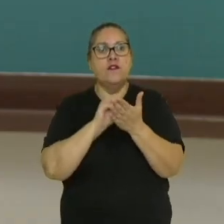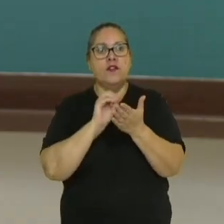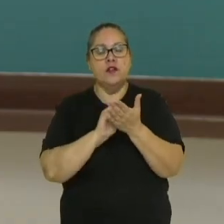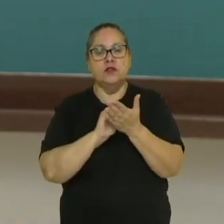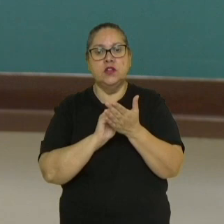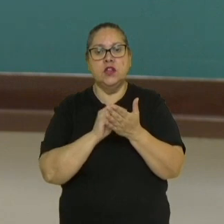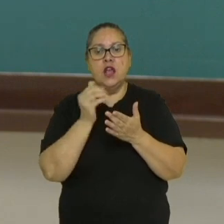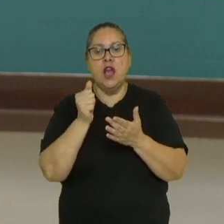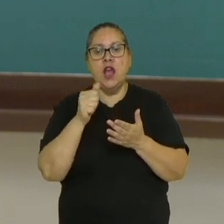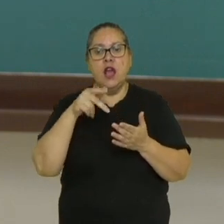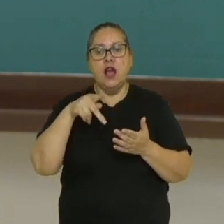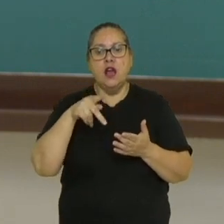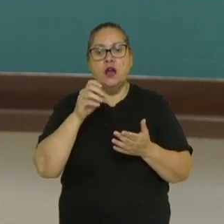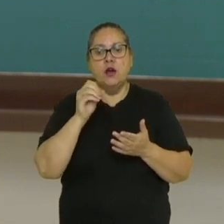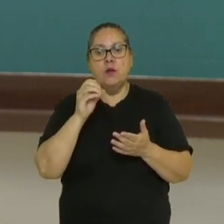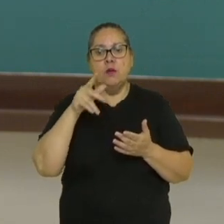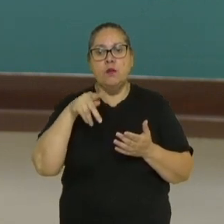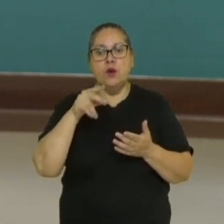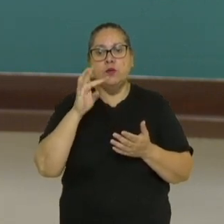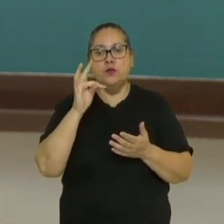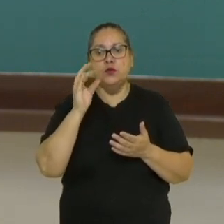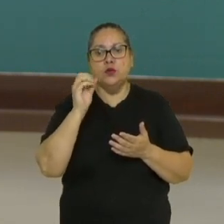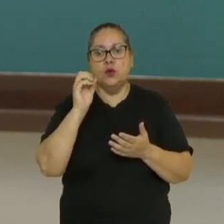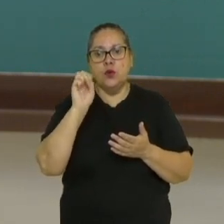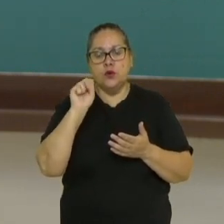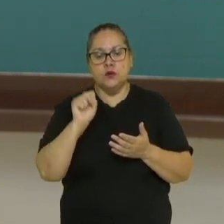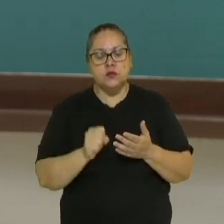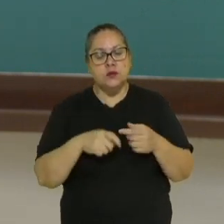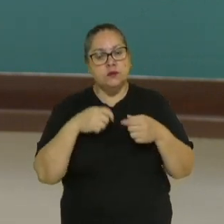apoptose. Então, essas células deveriam, né,